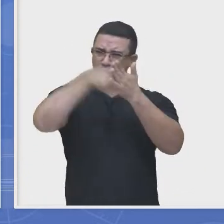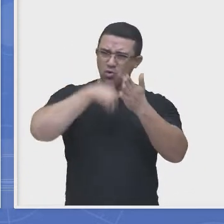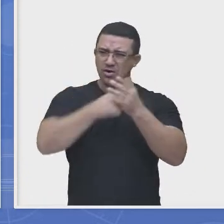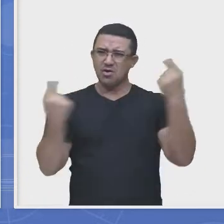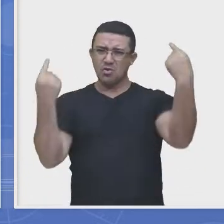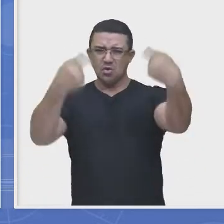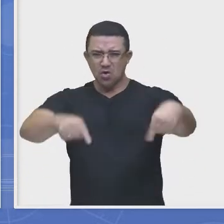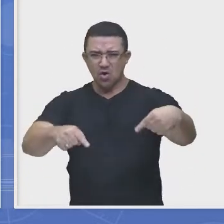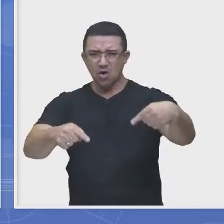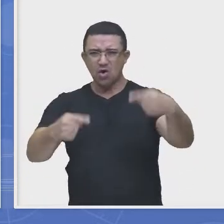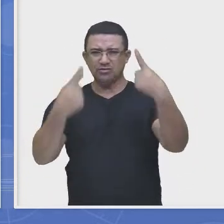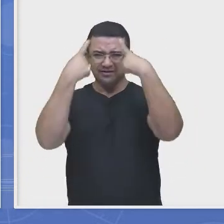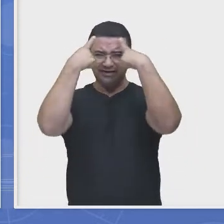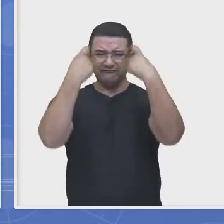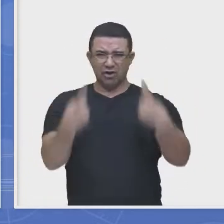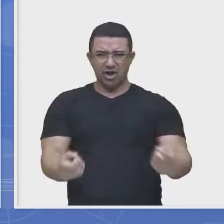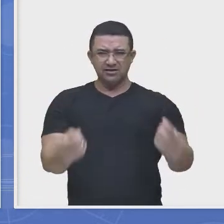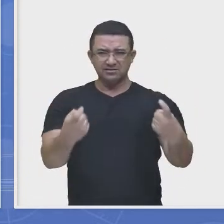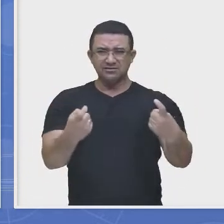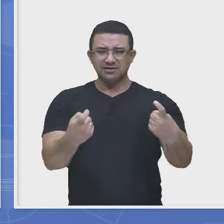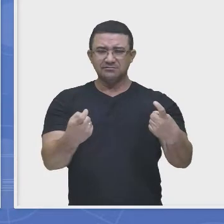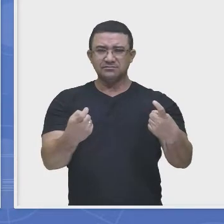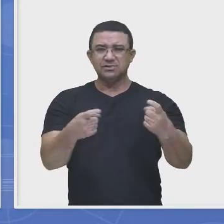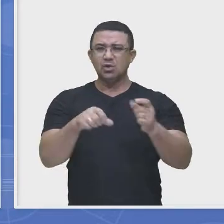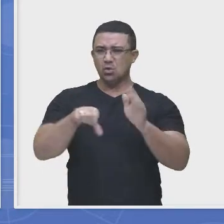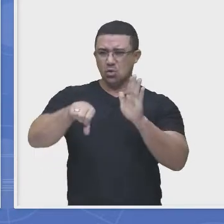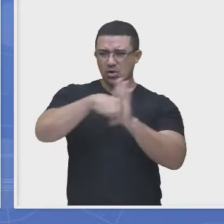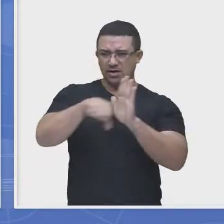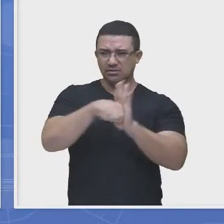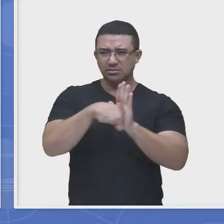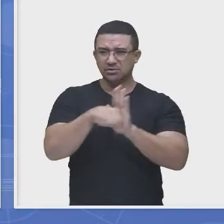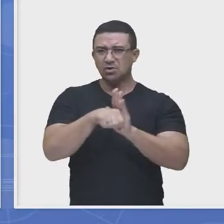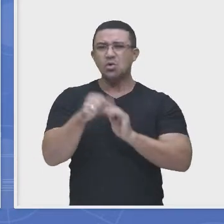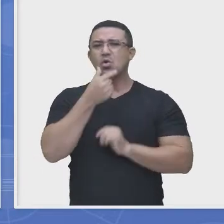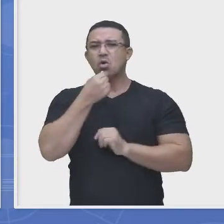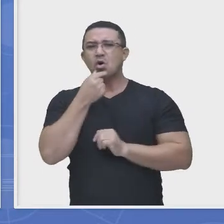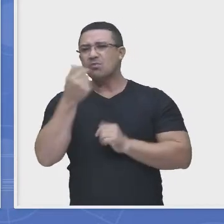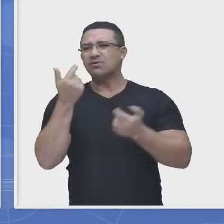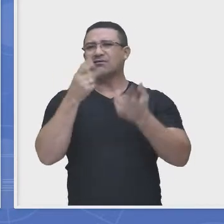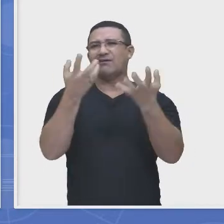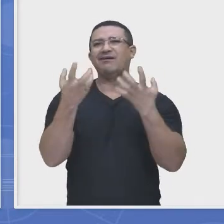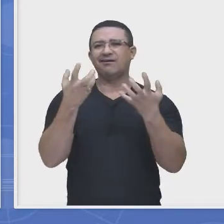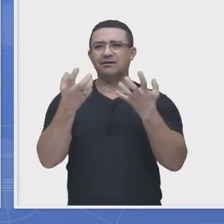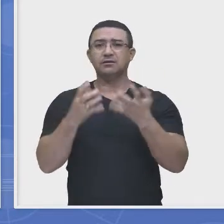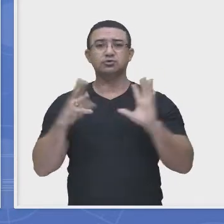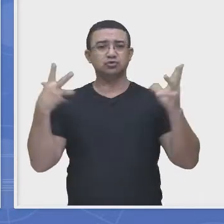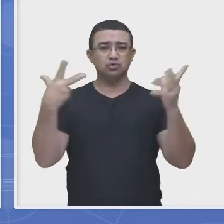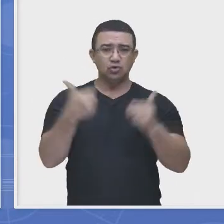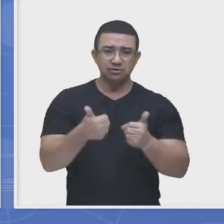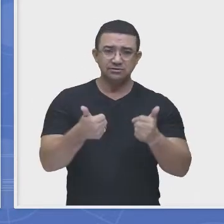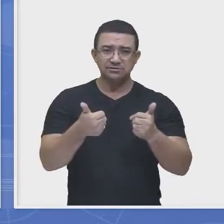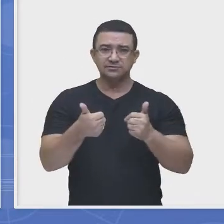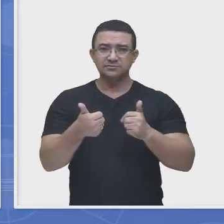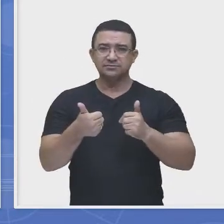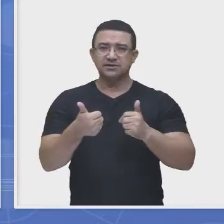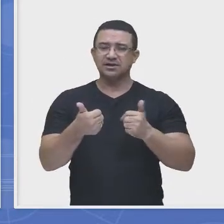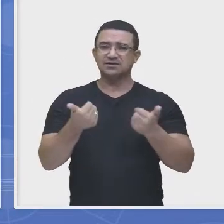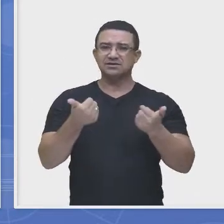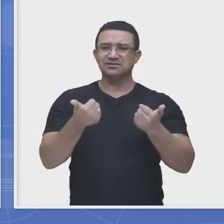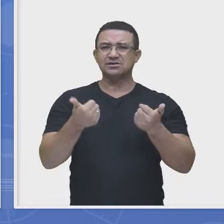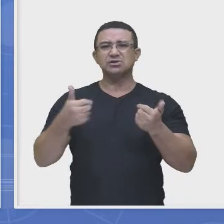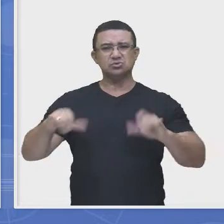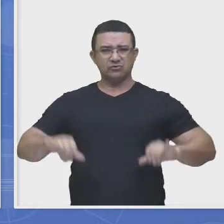crime, não tem o homem o direito de invocá-la. De todas as penas, é a que mais